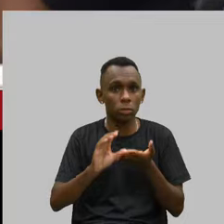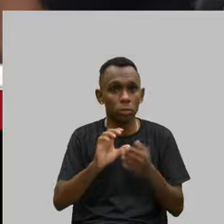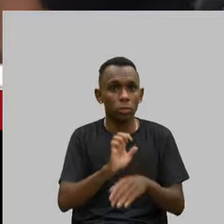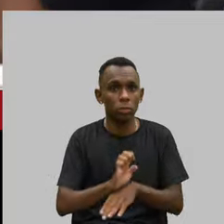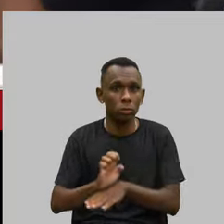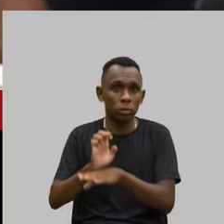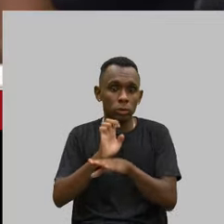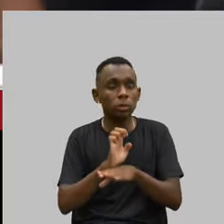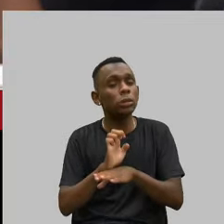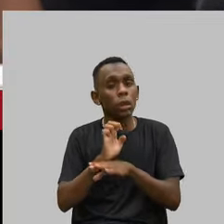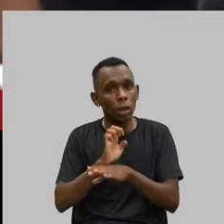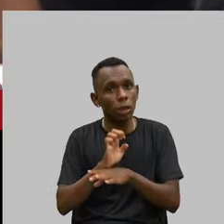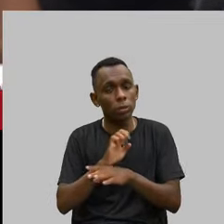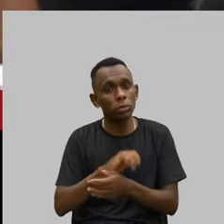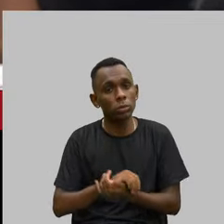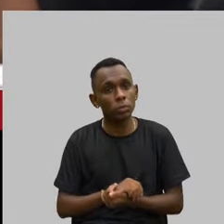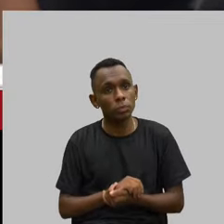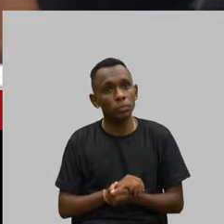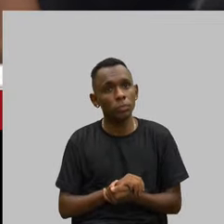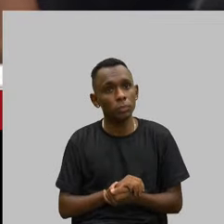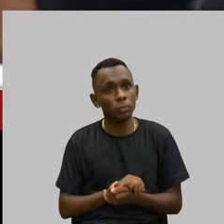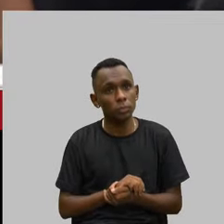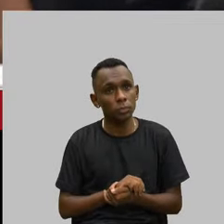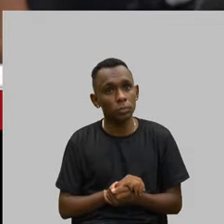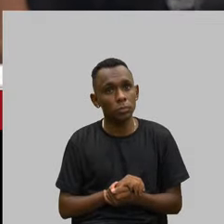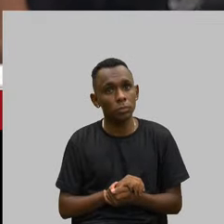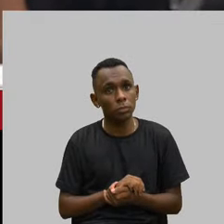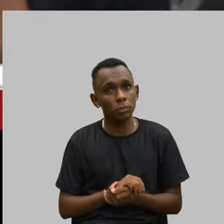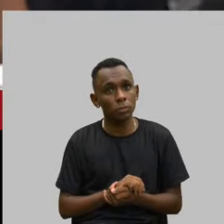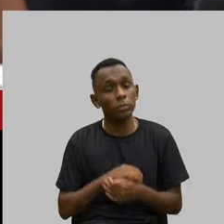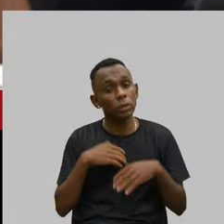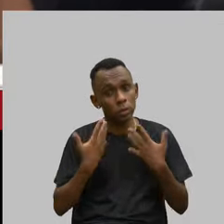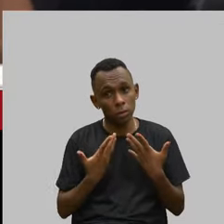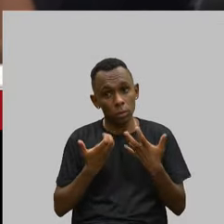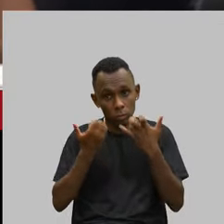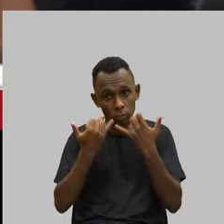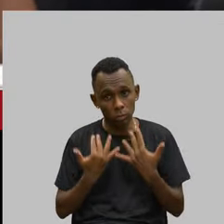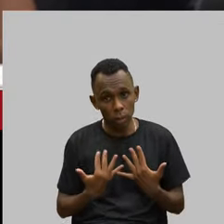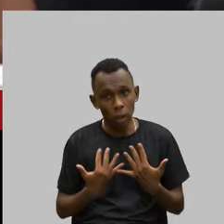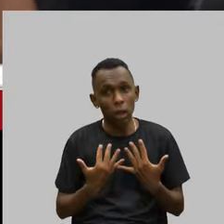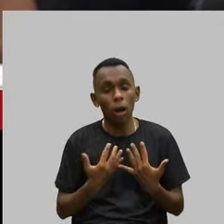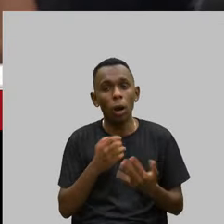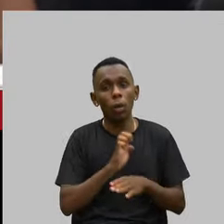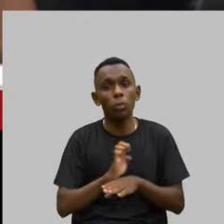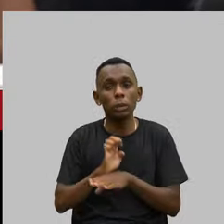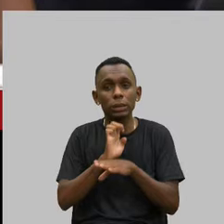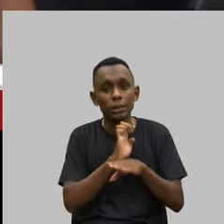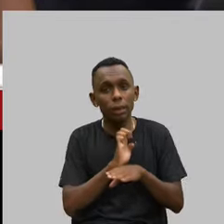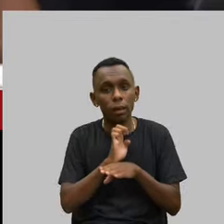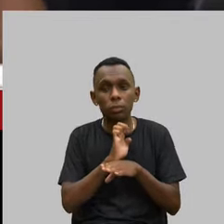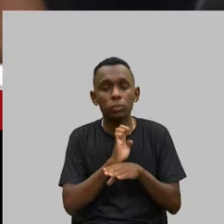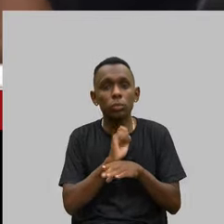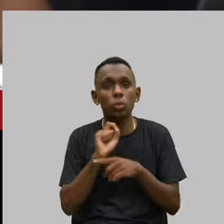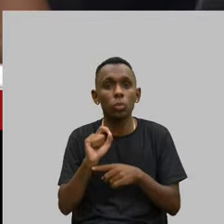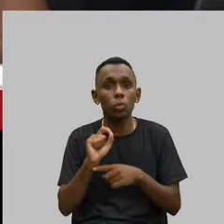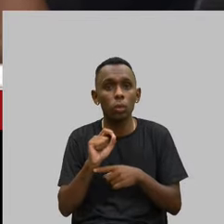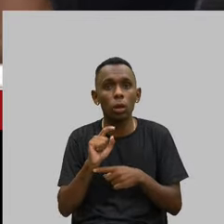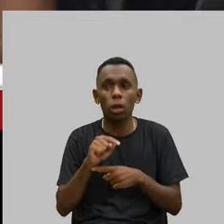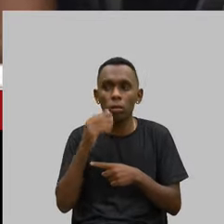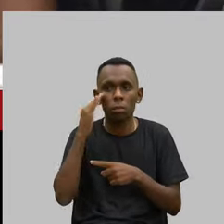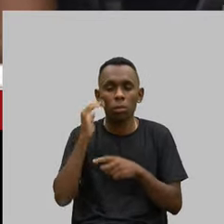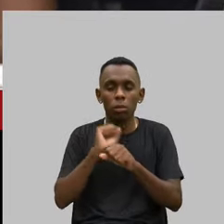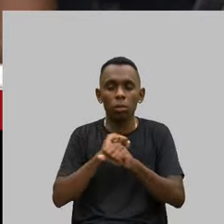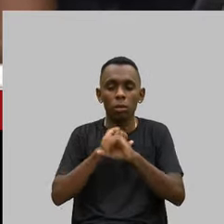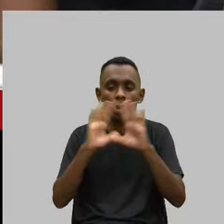pedago de concessão eh isso dito isso o estado não deixa de eh entender que a